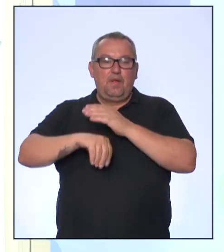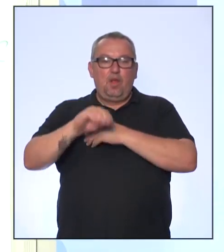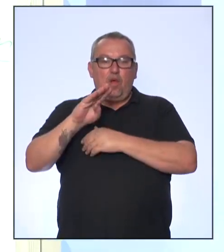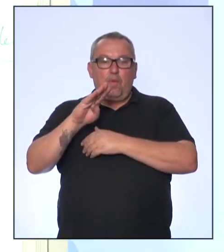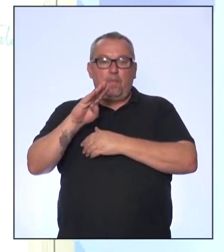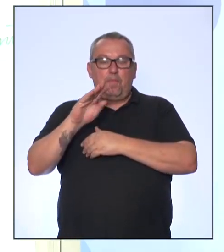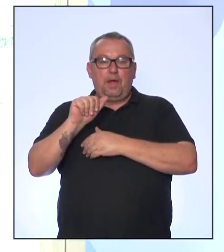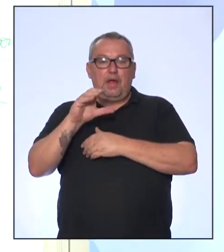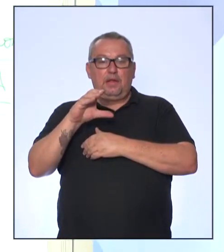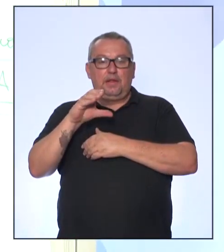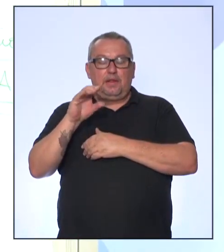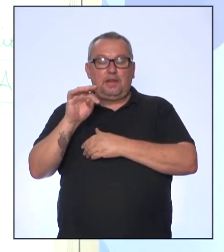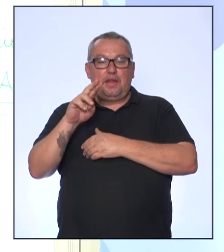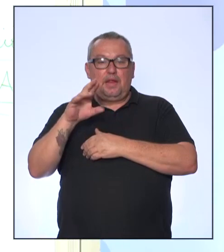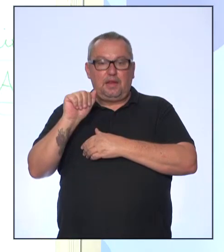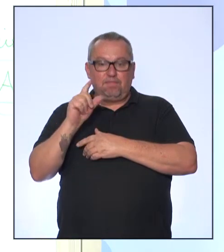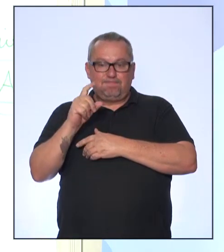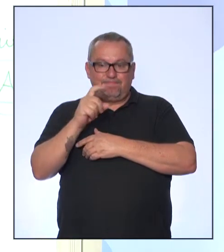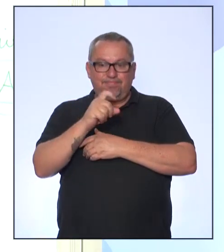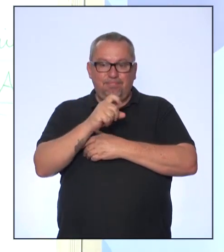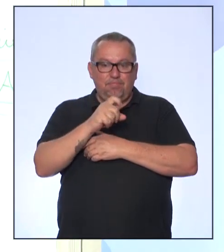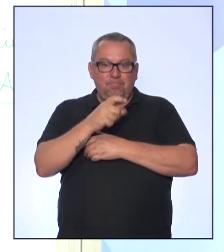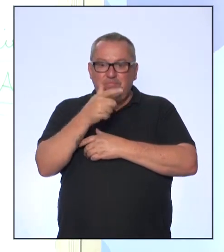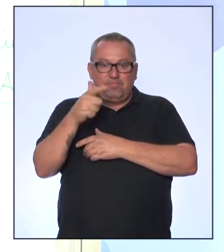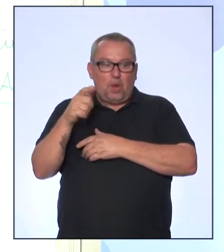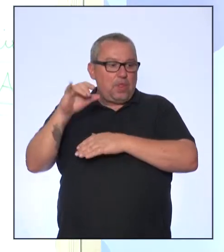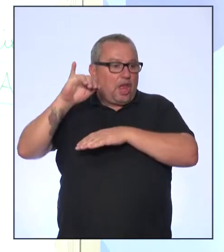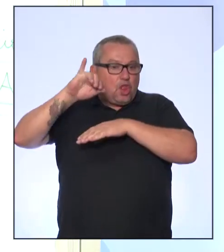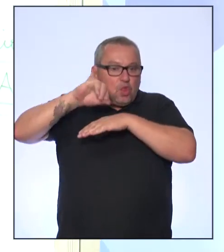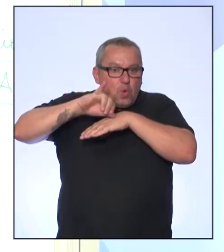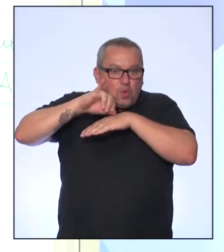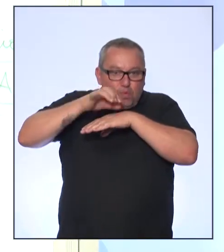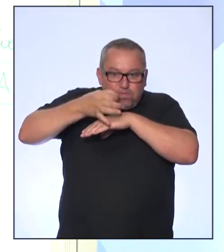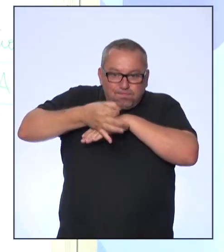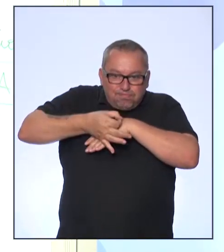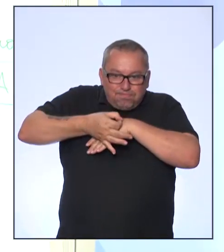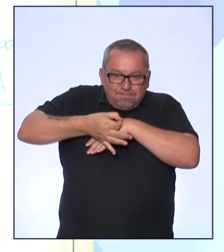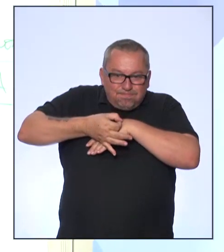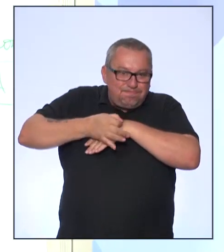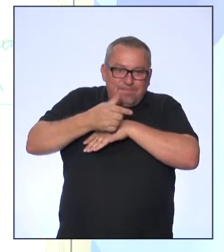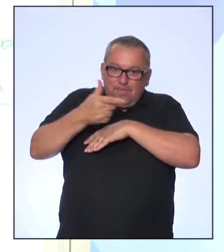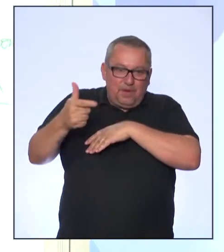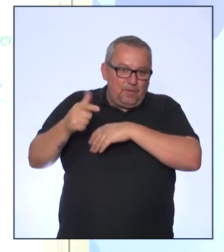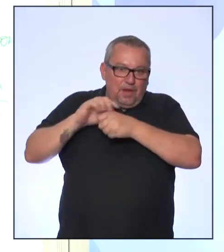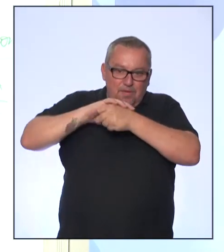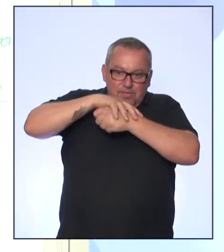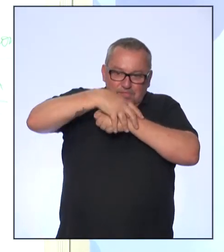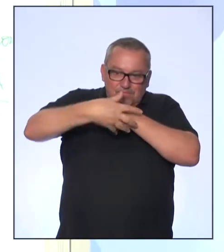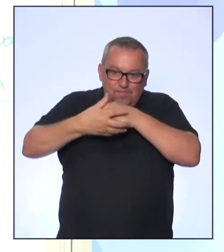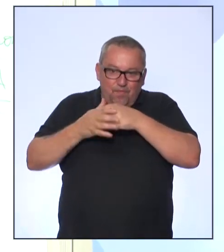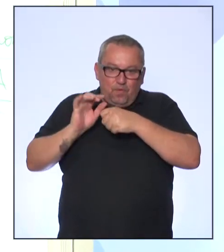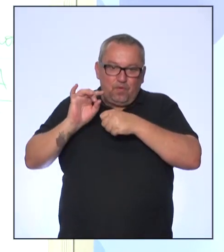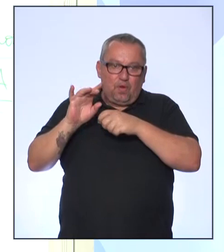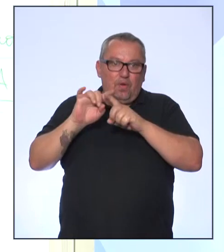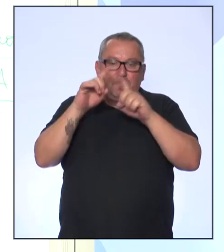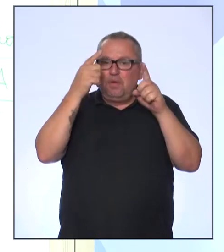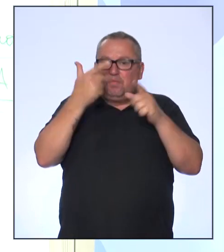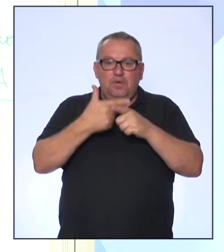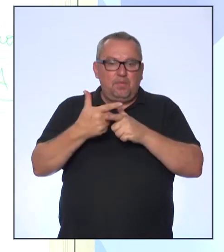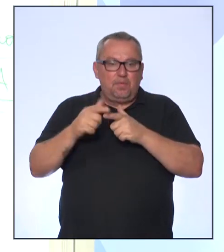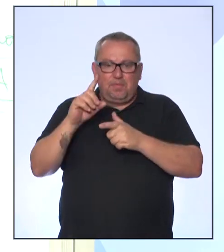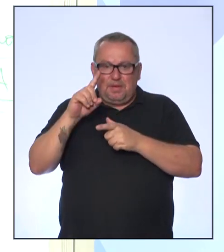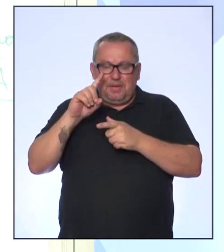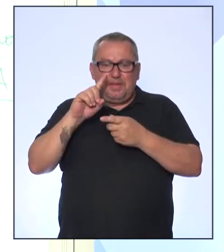bactérias, muda um pouquinho, o núcleo não está lá. Não tem núcleo nas células das bactérias especificamente. Mas aí não tem